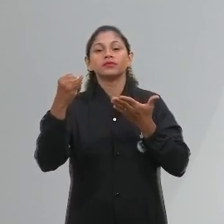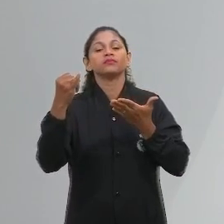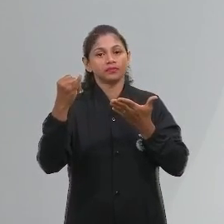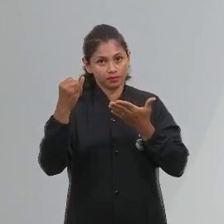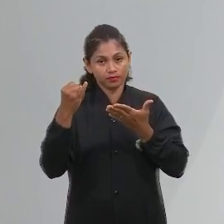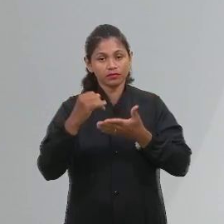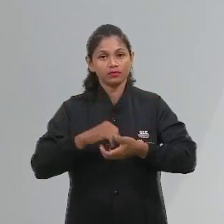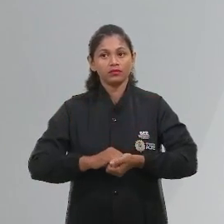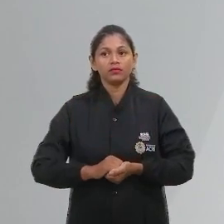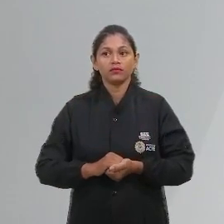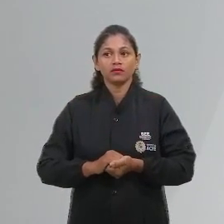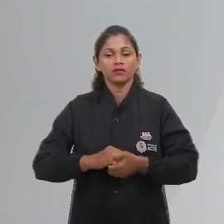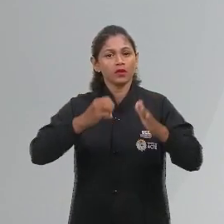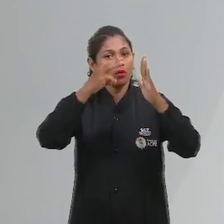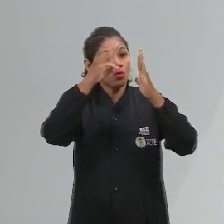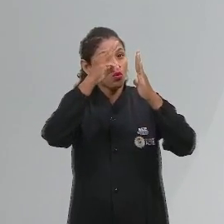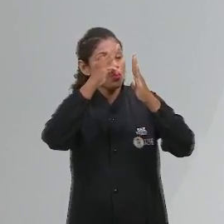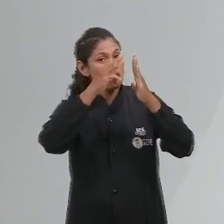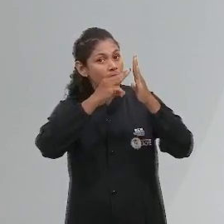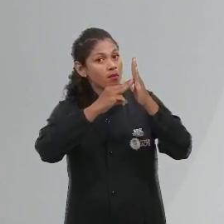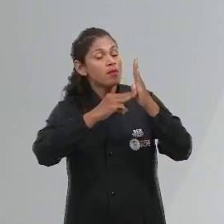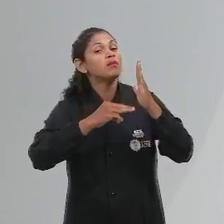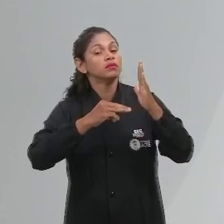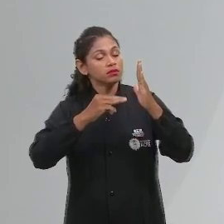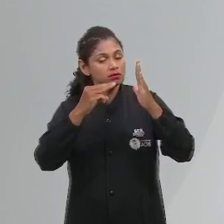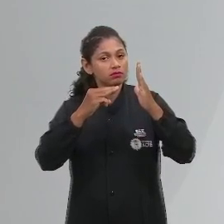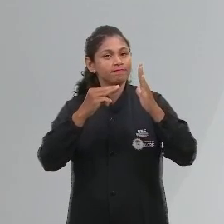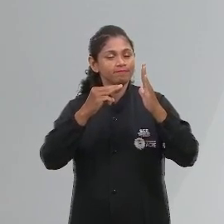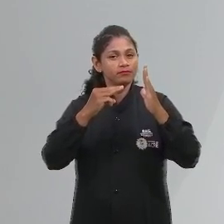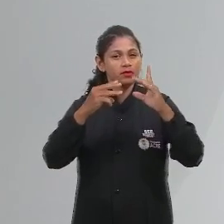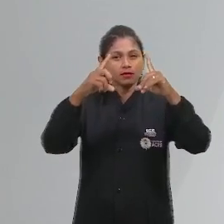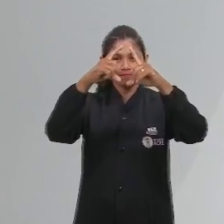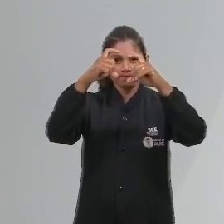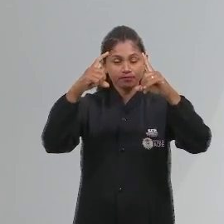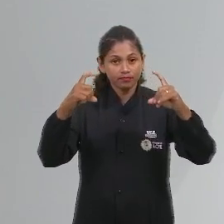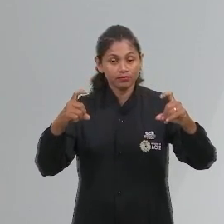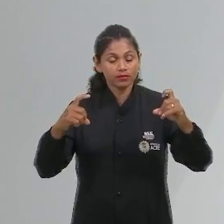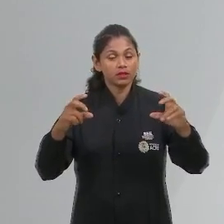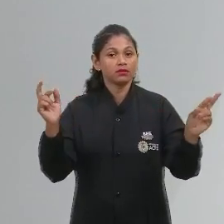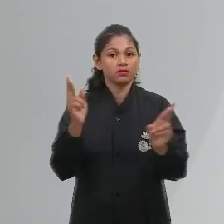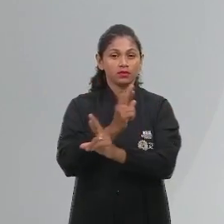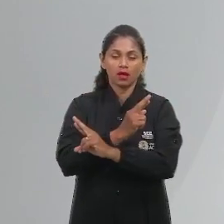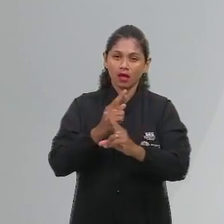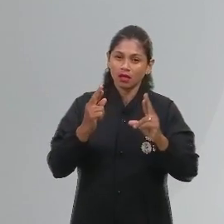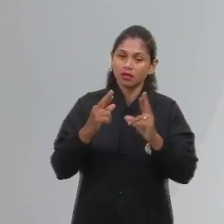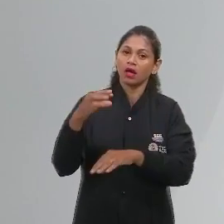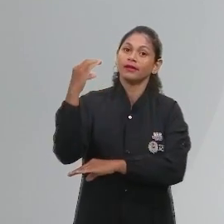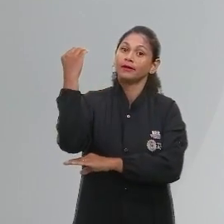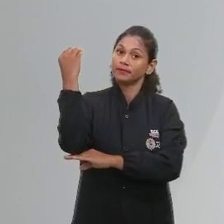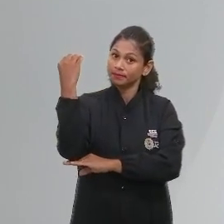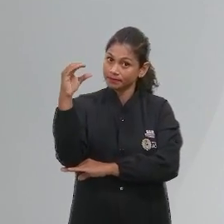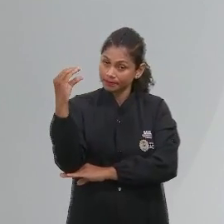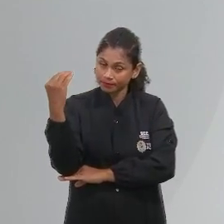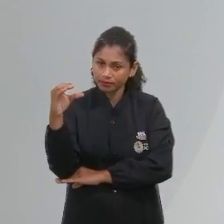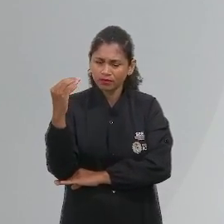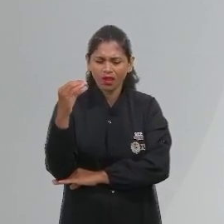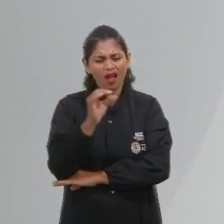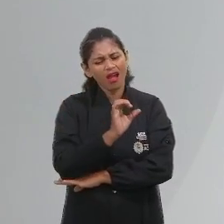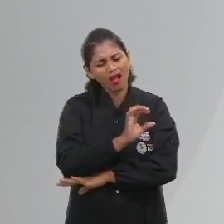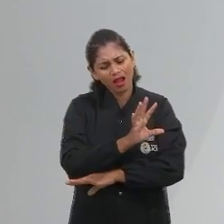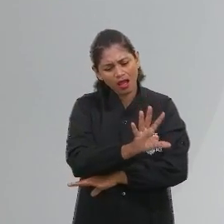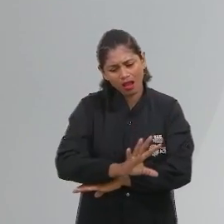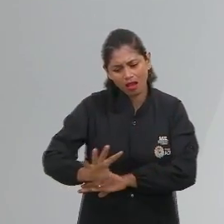vocês. Um método científico, ele está associado a uma ciência. Cada